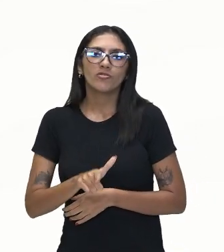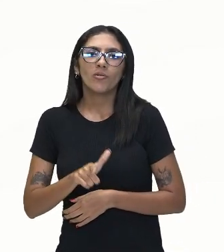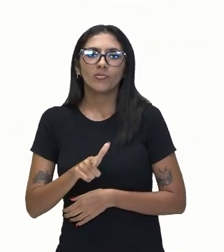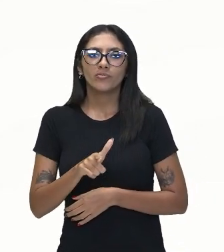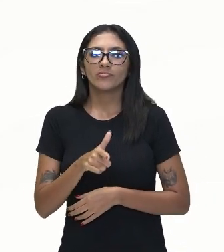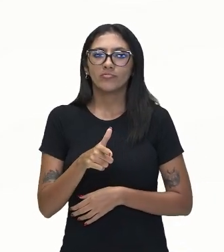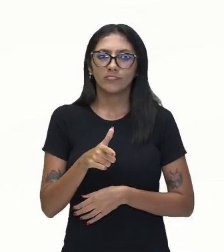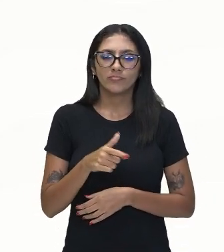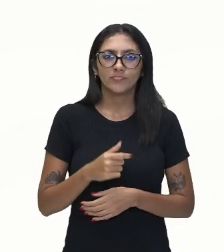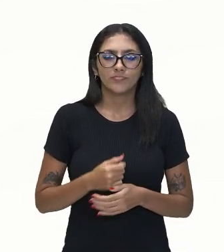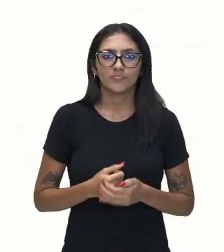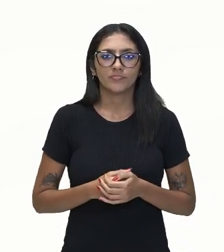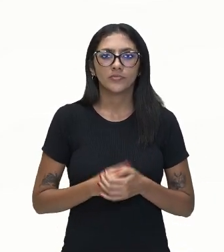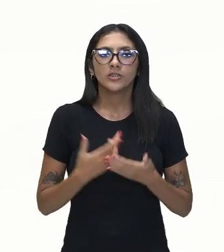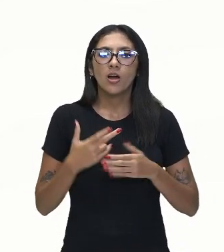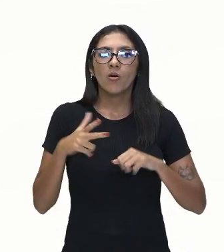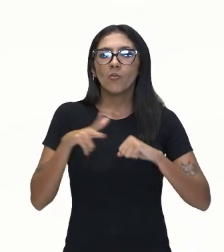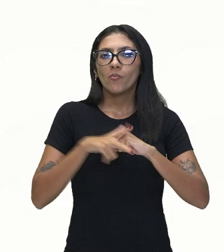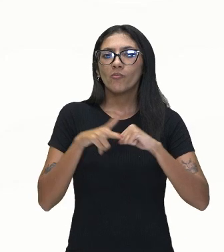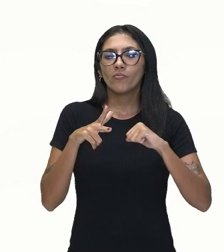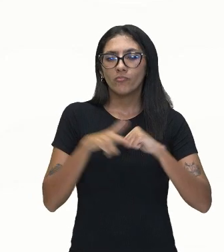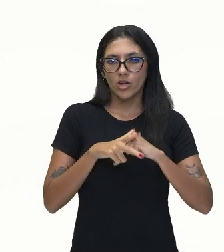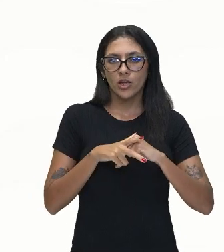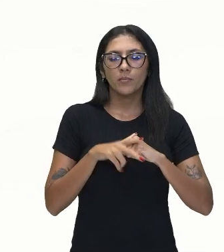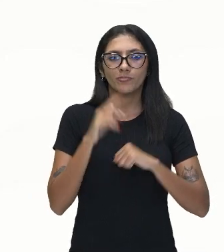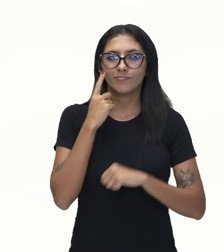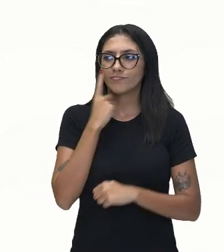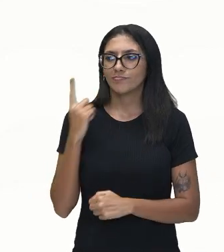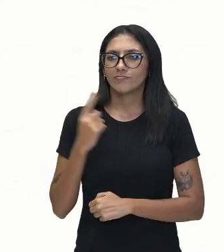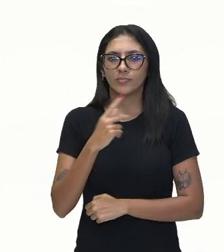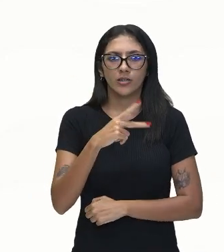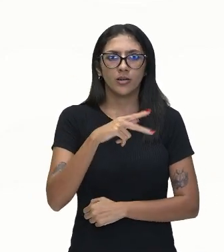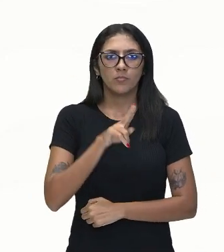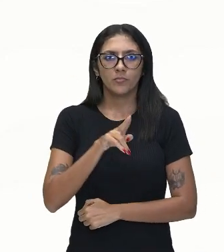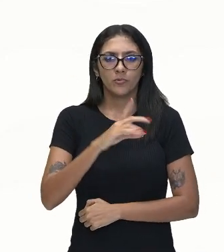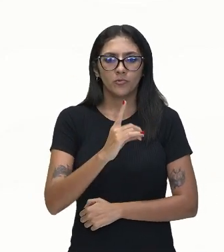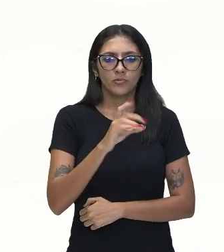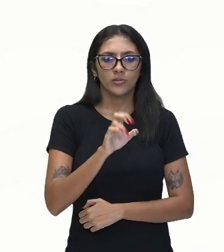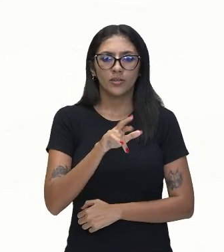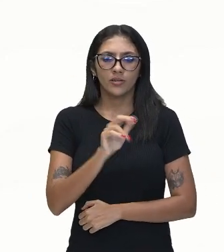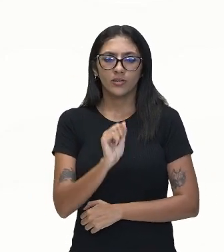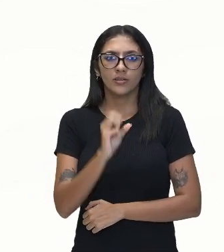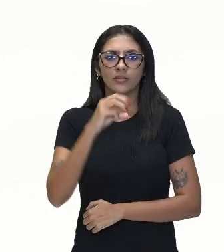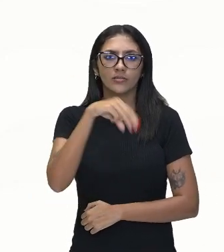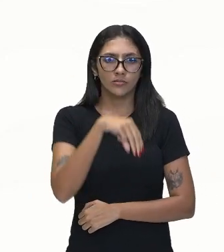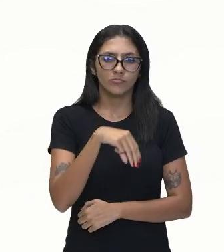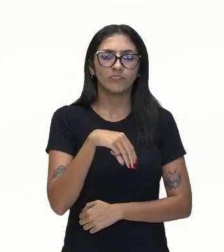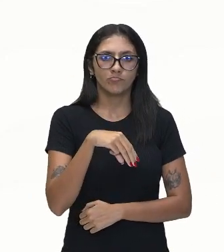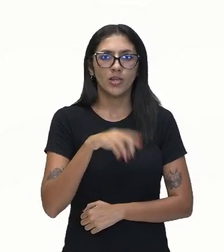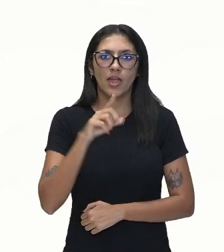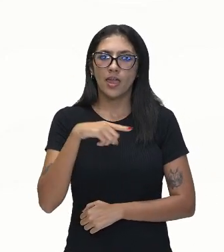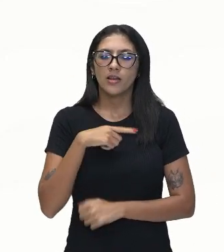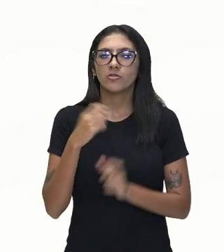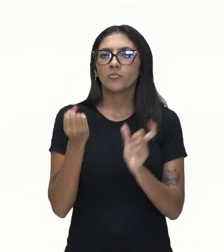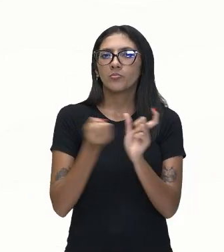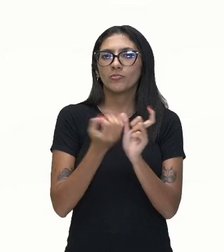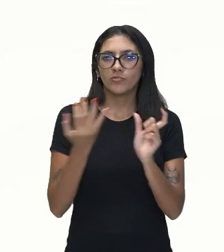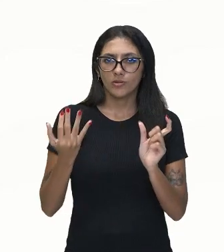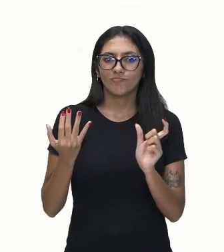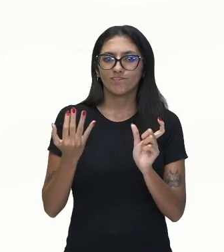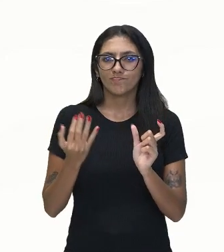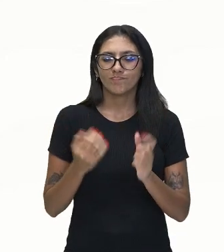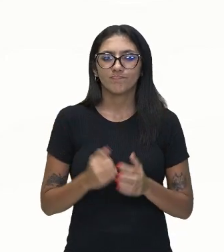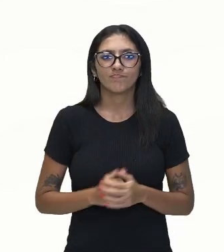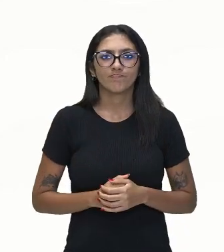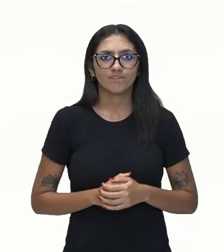verbo necessariamente vai para o plural. Isso ficou claro para vocês, gente? Então, eu